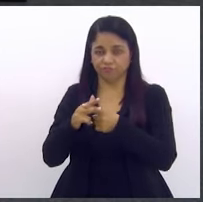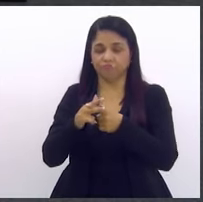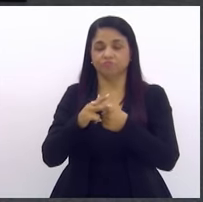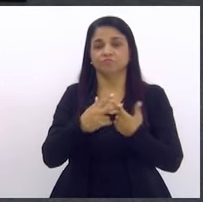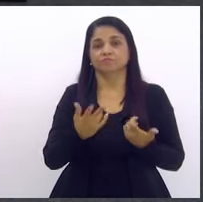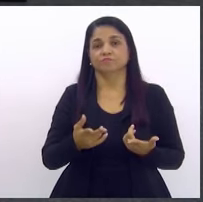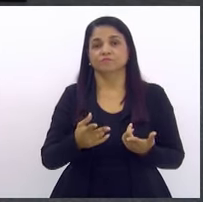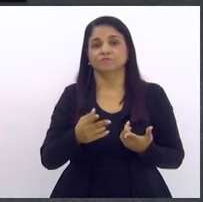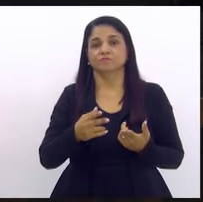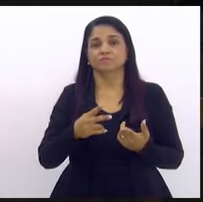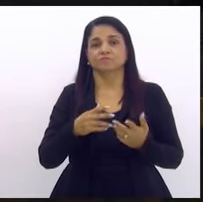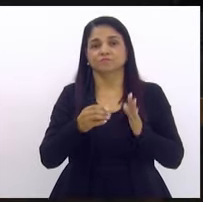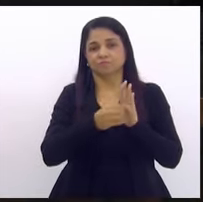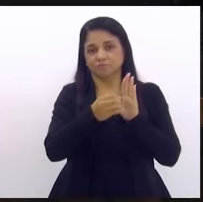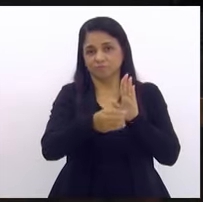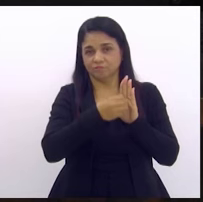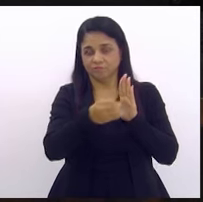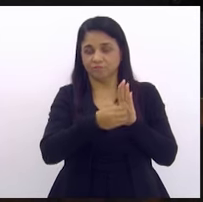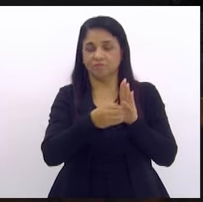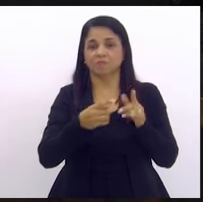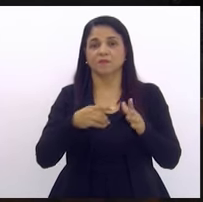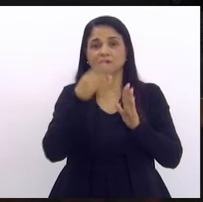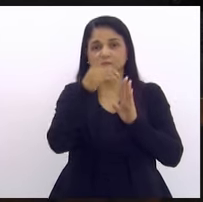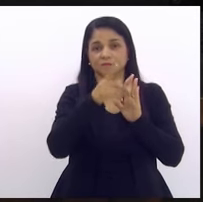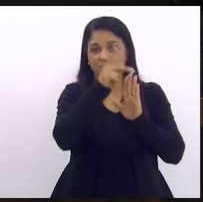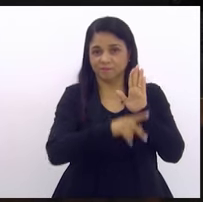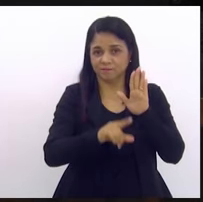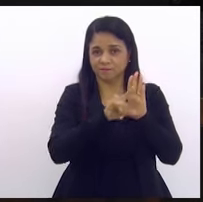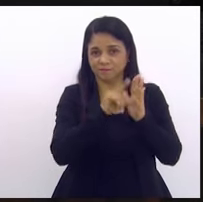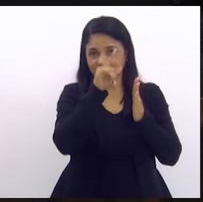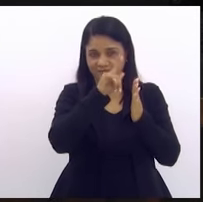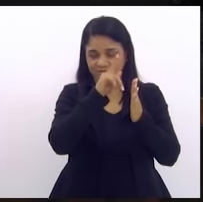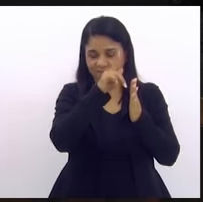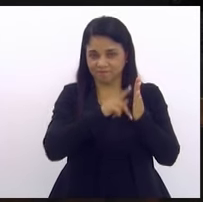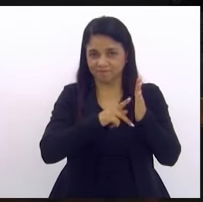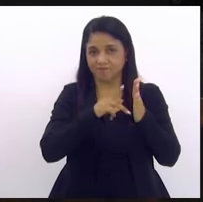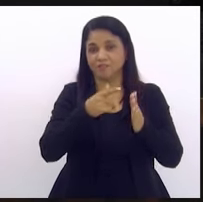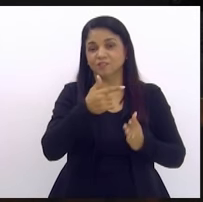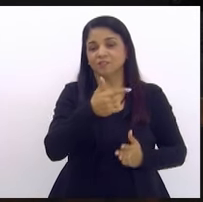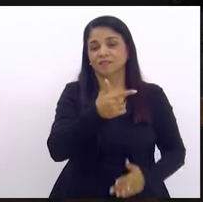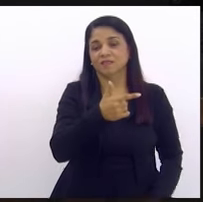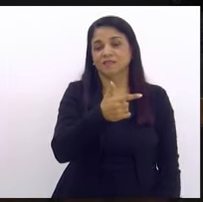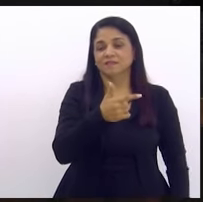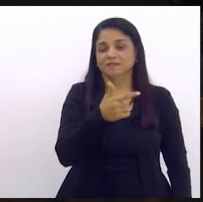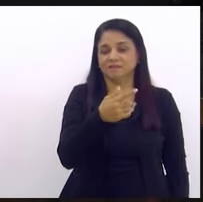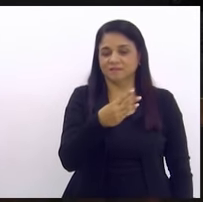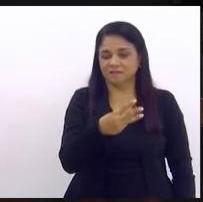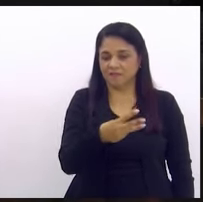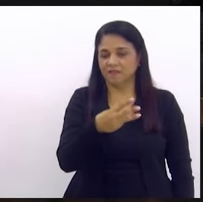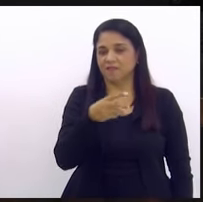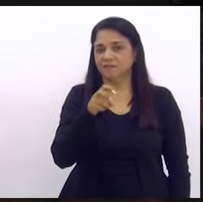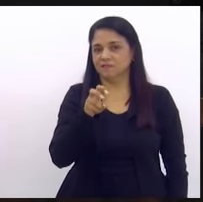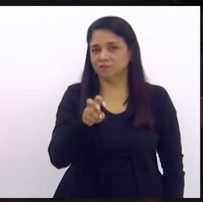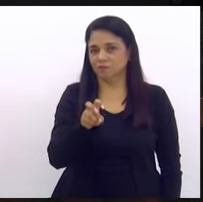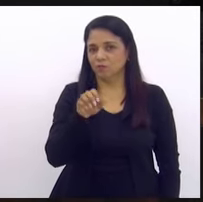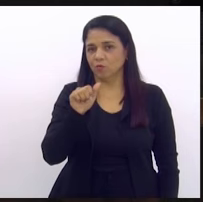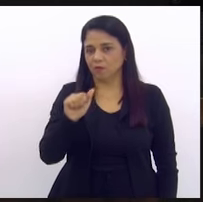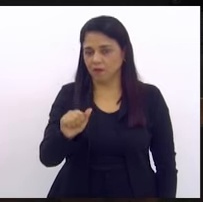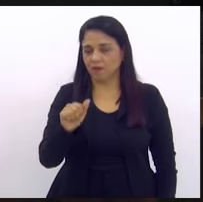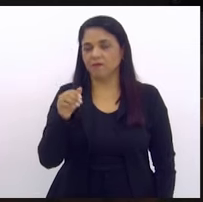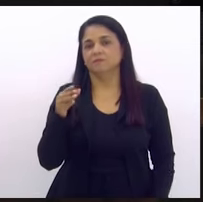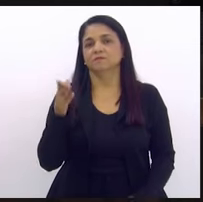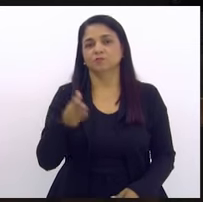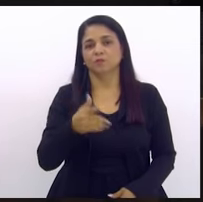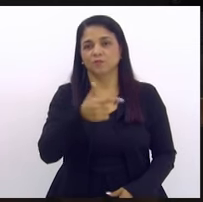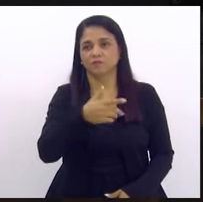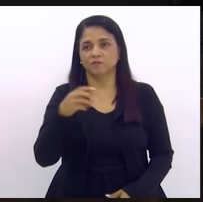manutenção. Veto parcial posto ao projeto de lei número 325/2023, de autoria dos deputados Fred Pacheco, Índia Armelau,